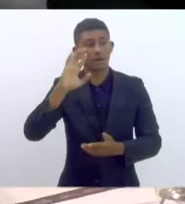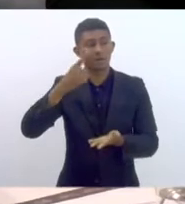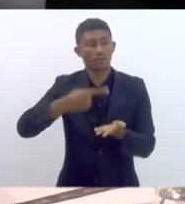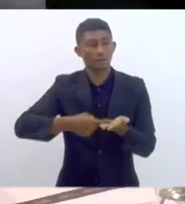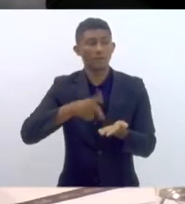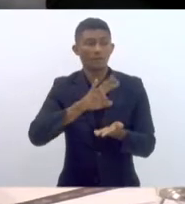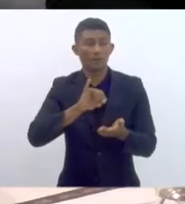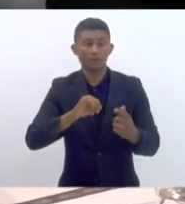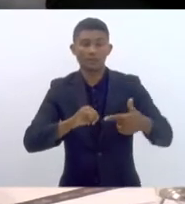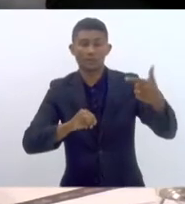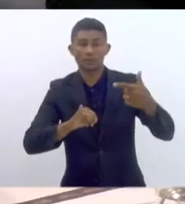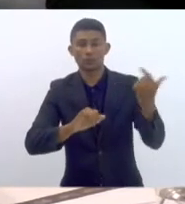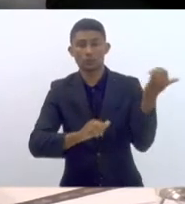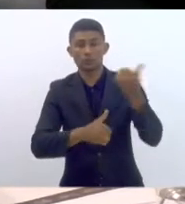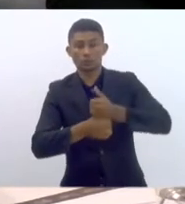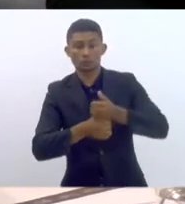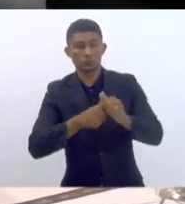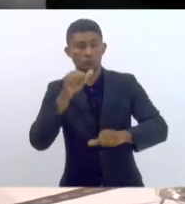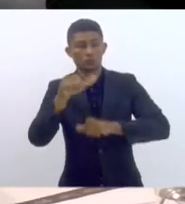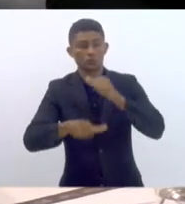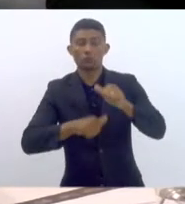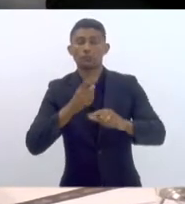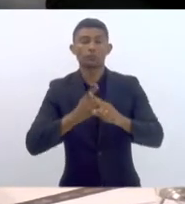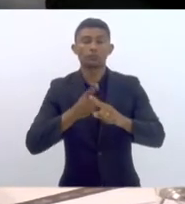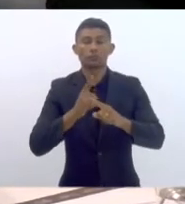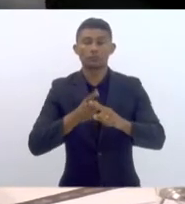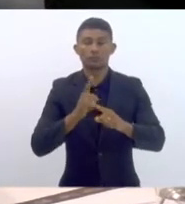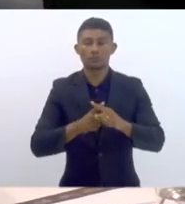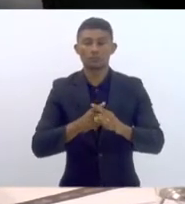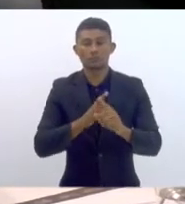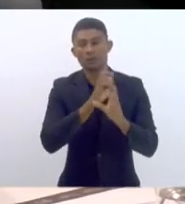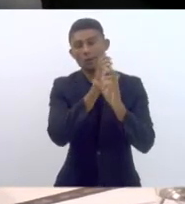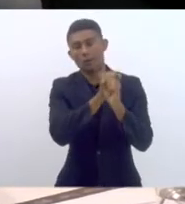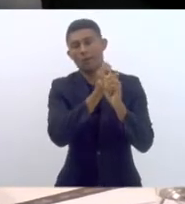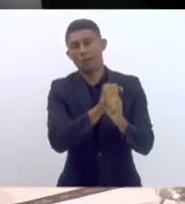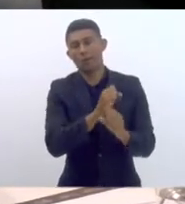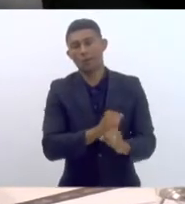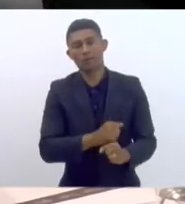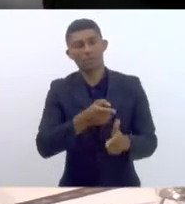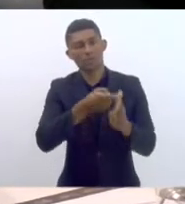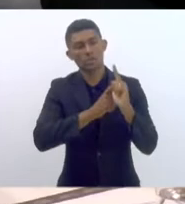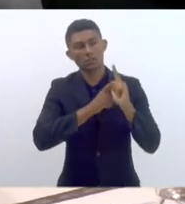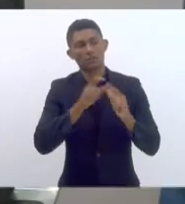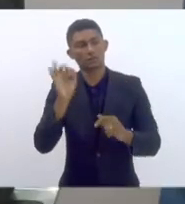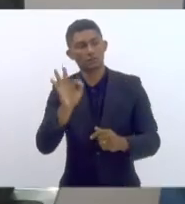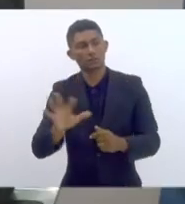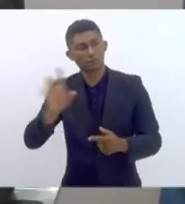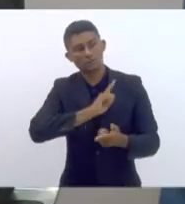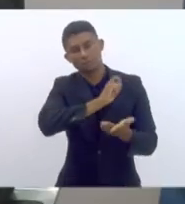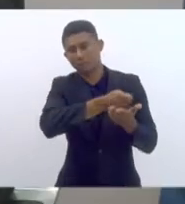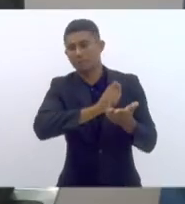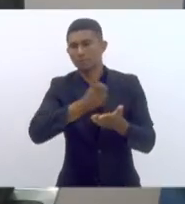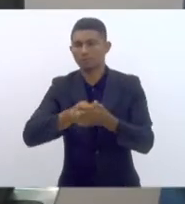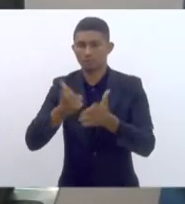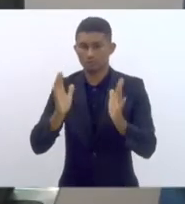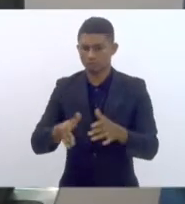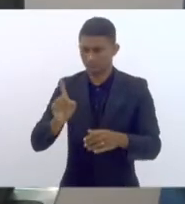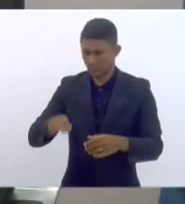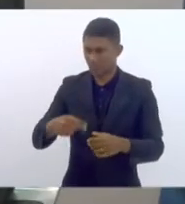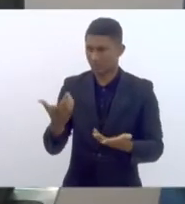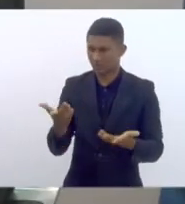que se refere à parte das contas gráficas das dívidas honradas pela União. Então, esse é um dos termos